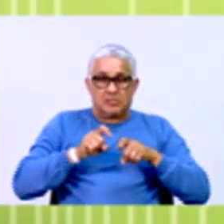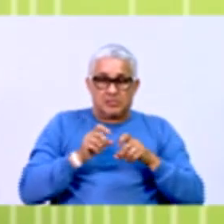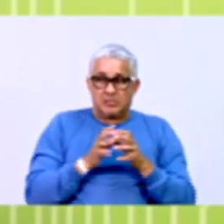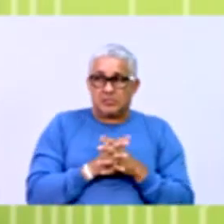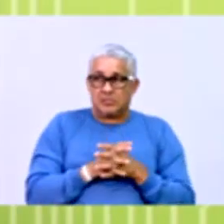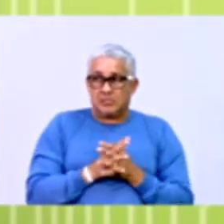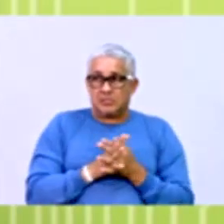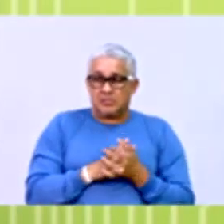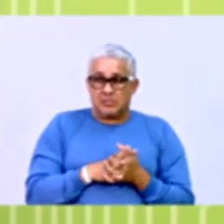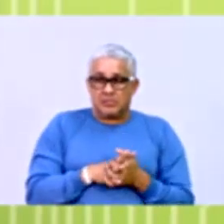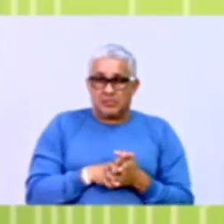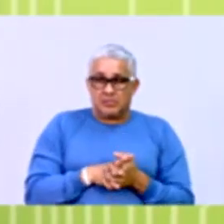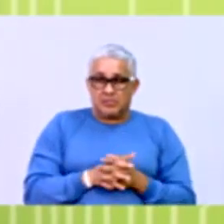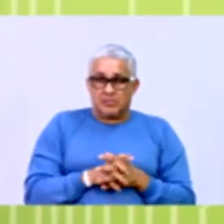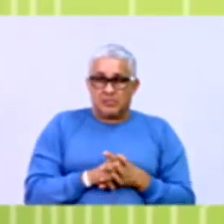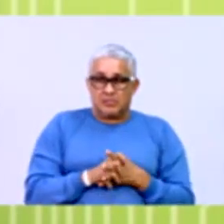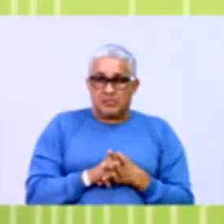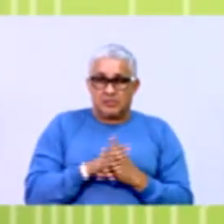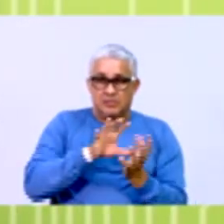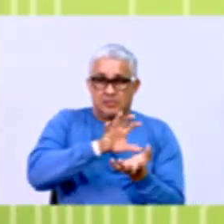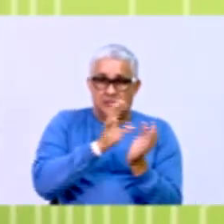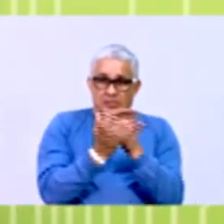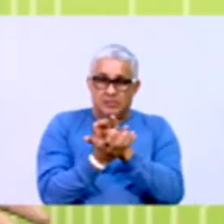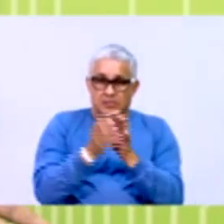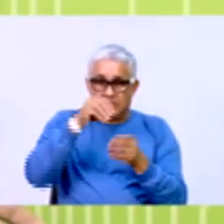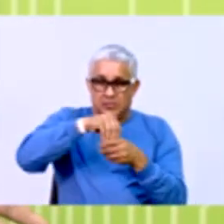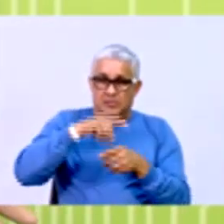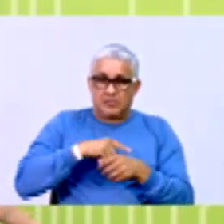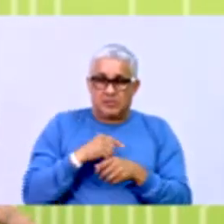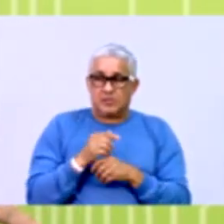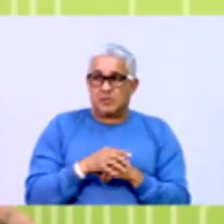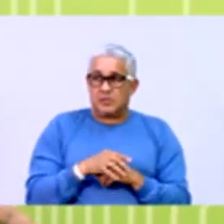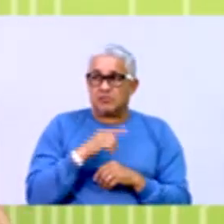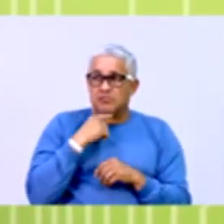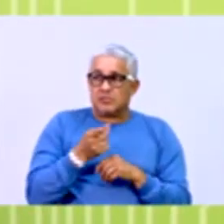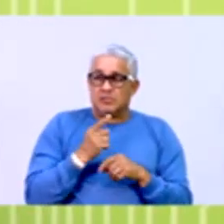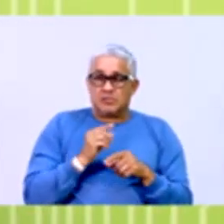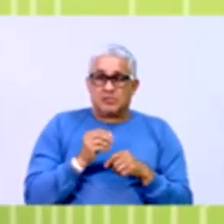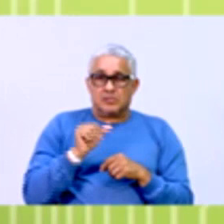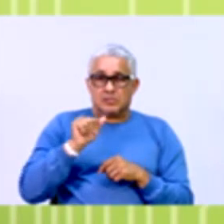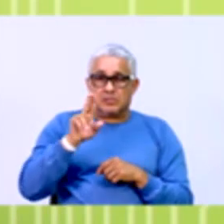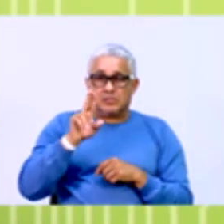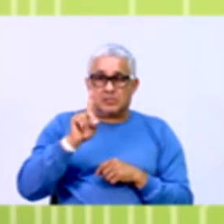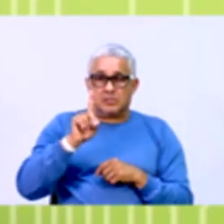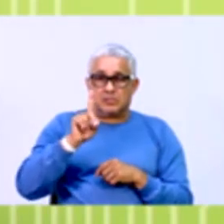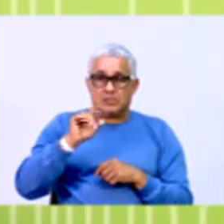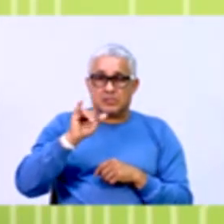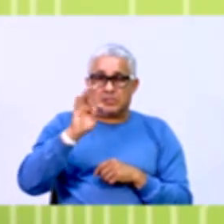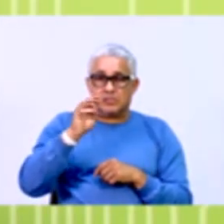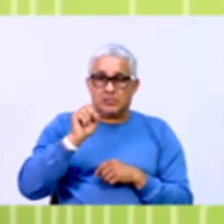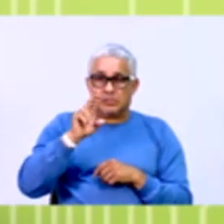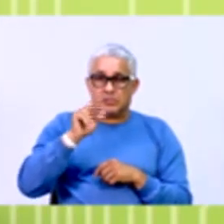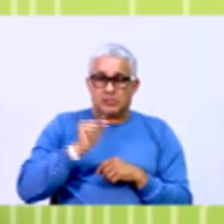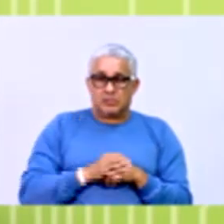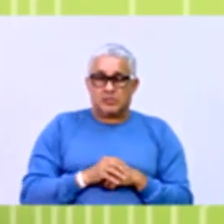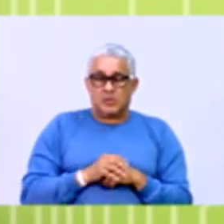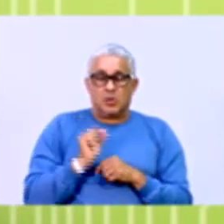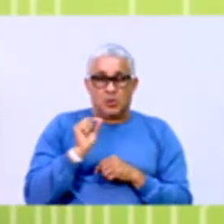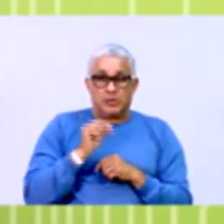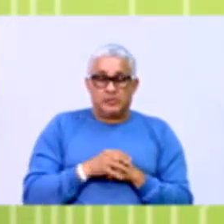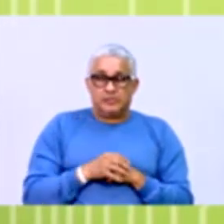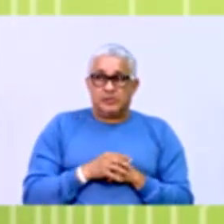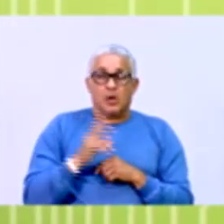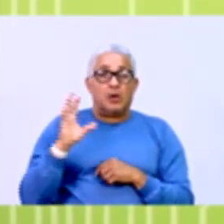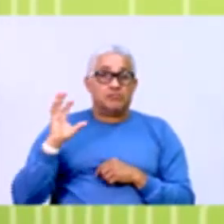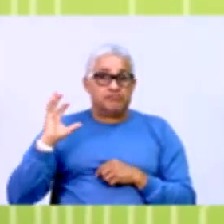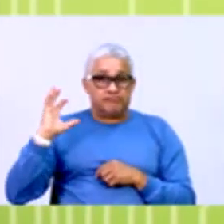né, essa interface aí, não havia uma auditoria sobre isso. Então isso